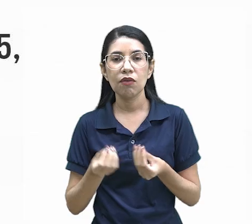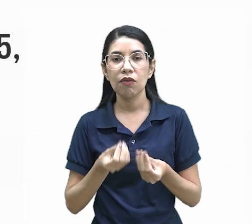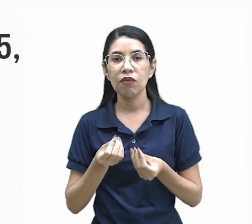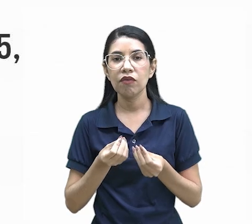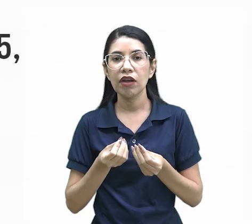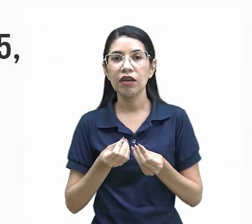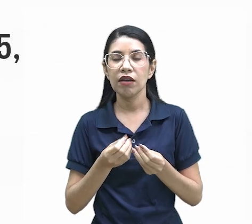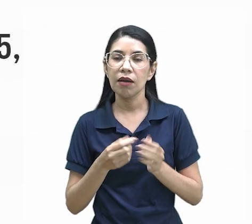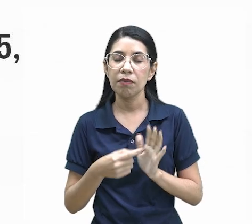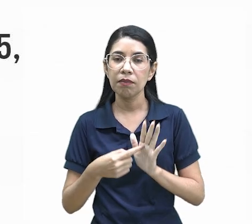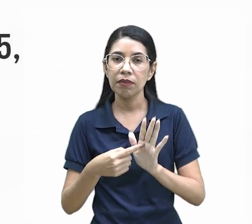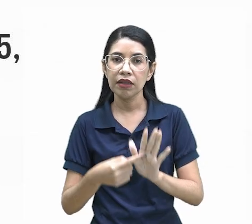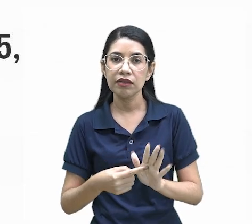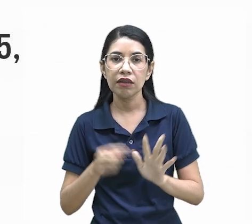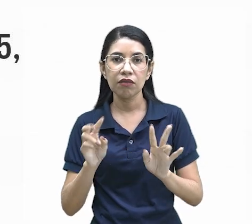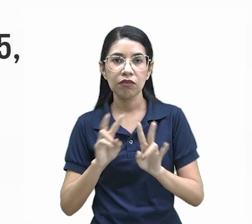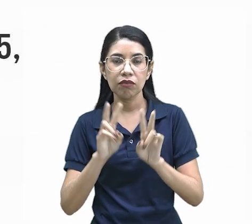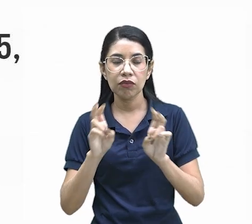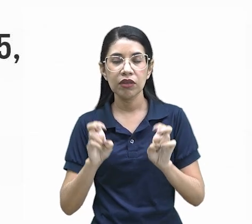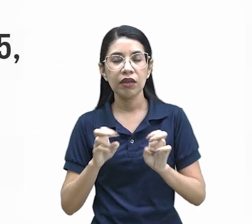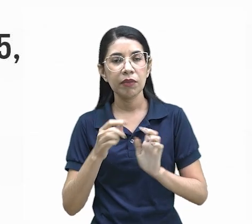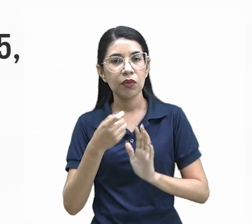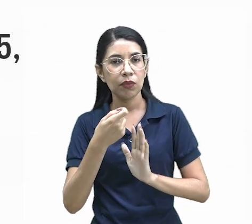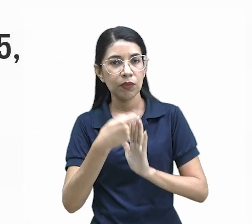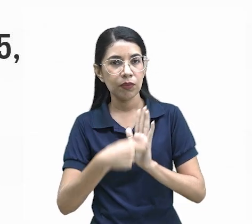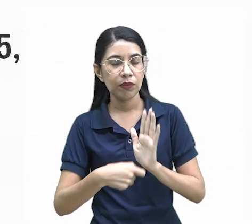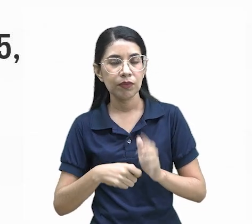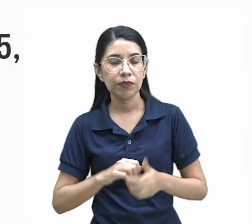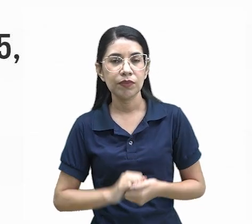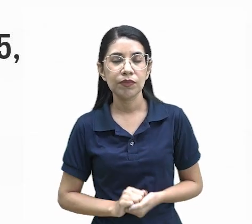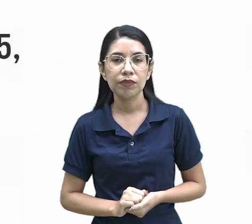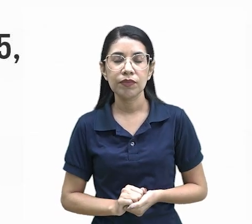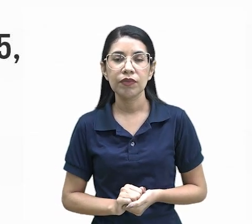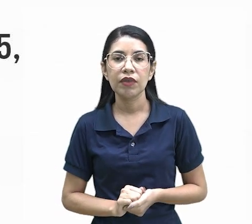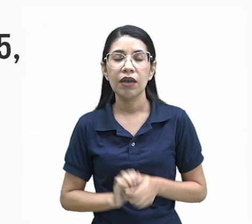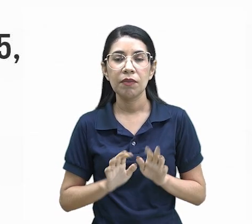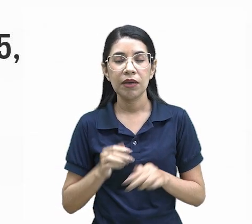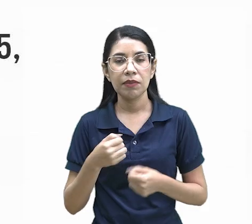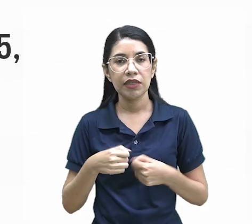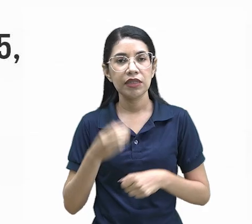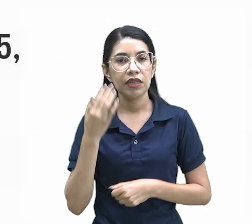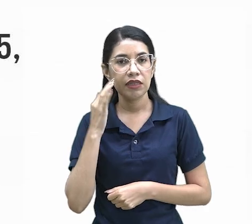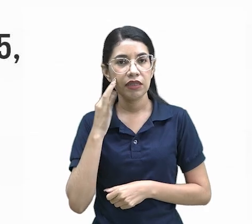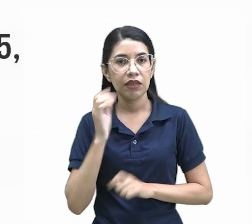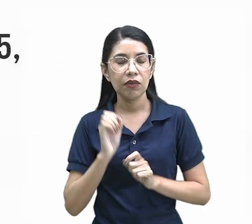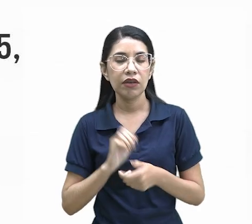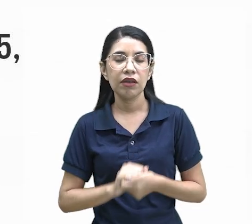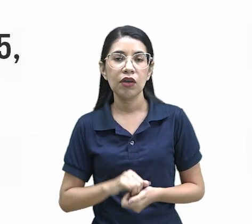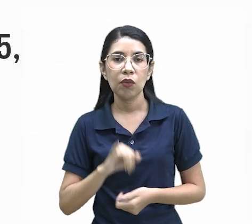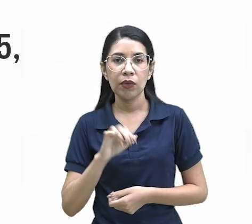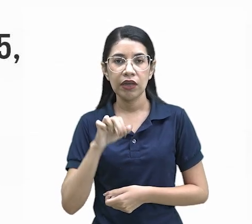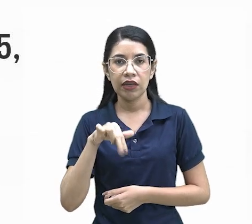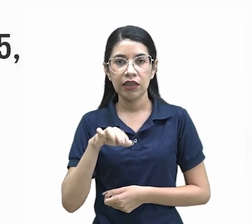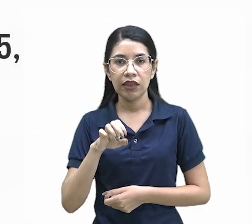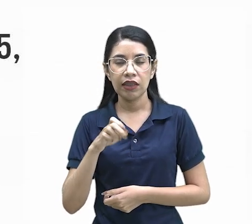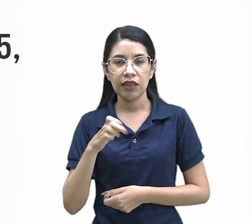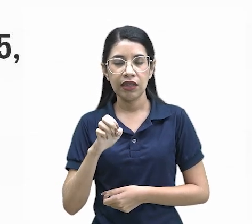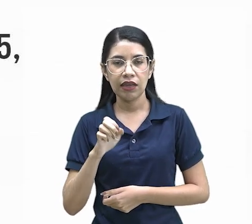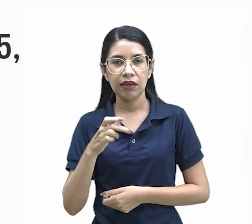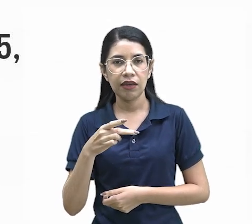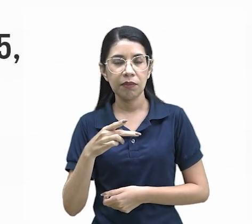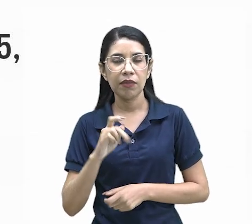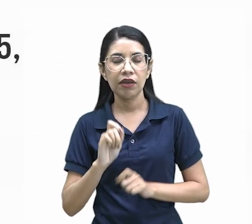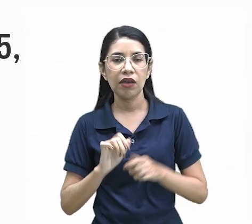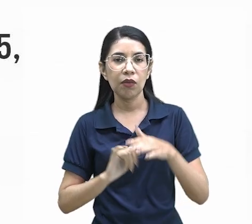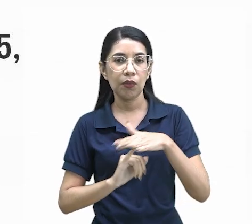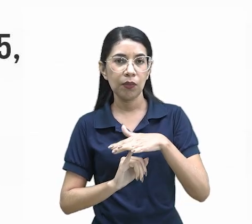vai introduzir esse seu texto. Então, para começar, nós precisamos entender que o INEP, né, que é o instituto ali